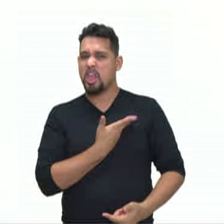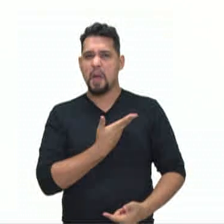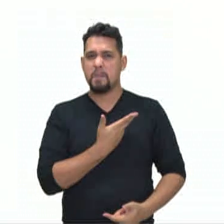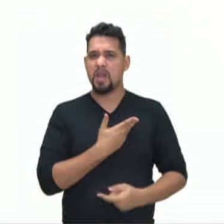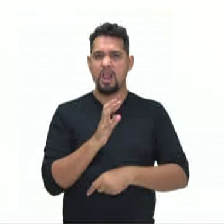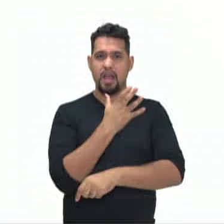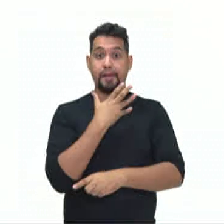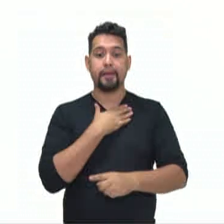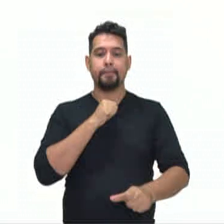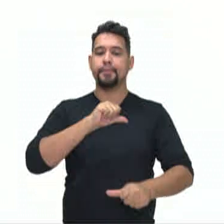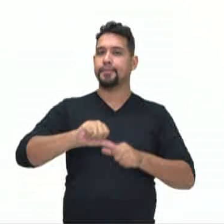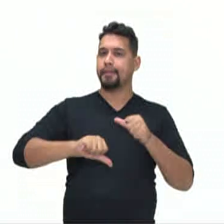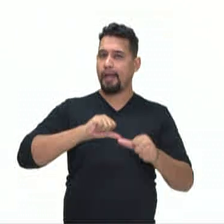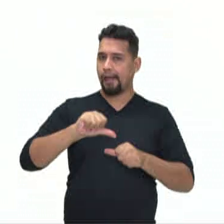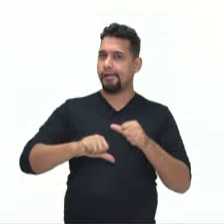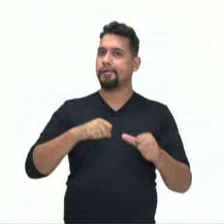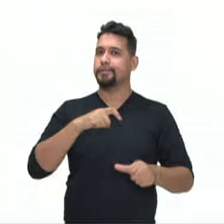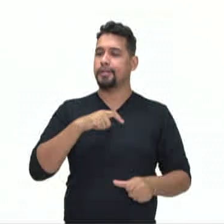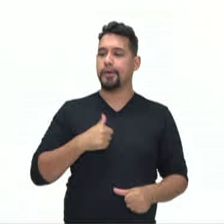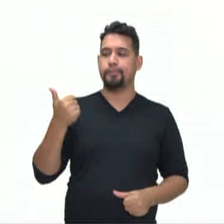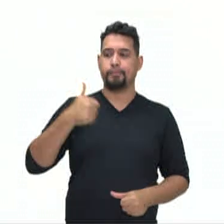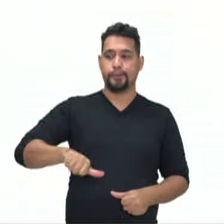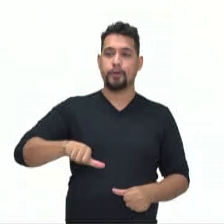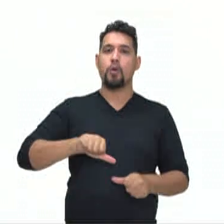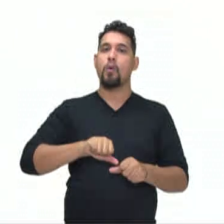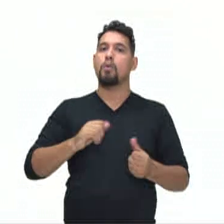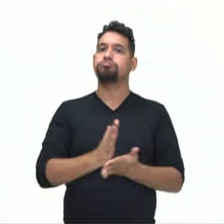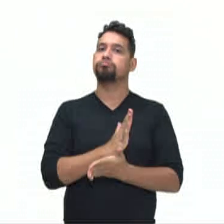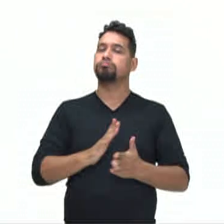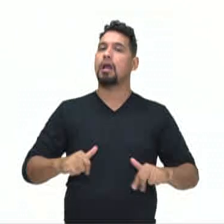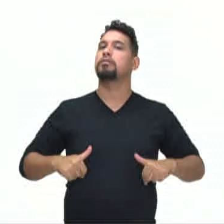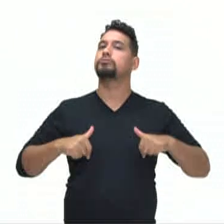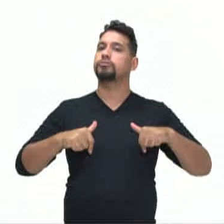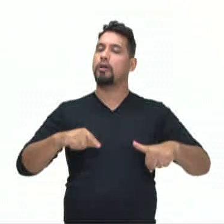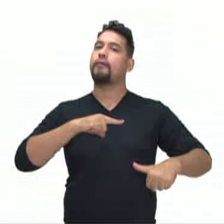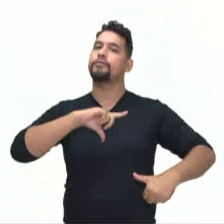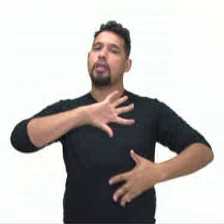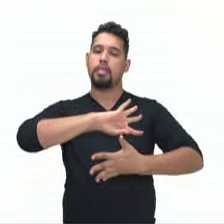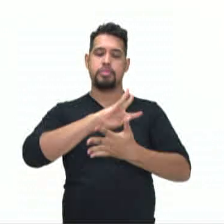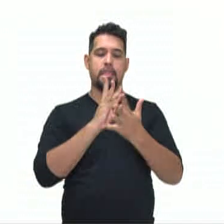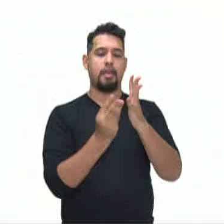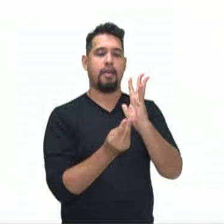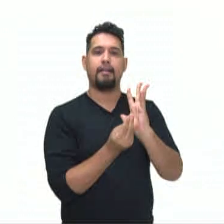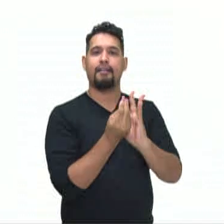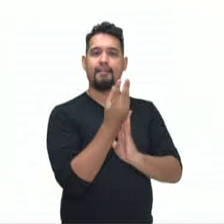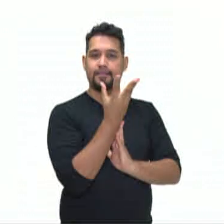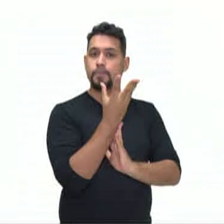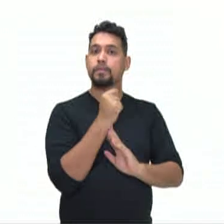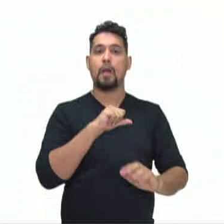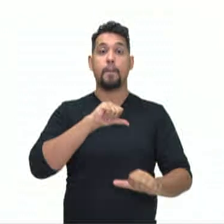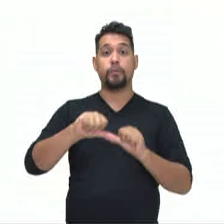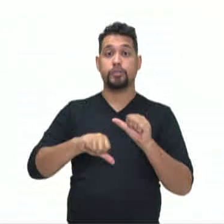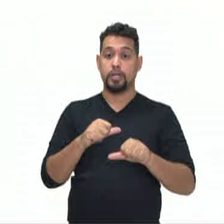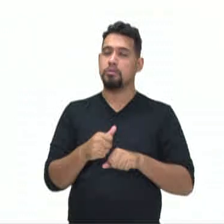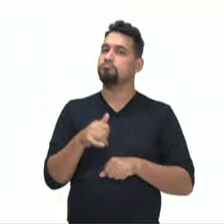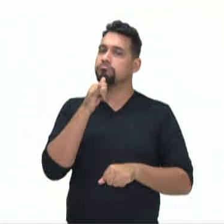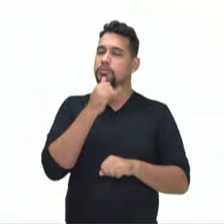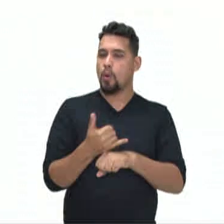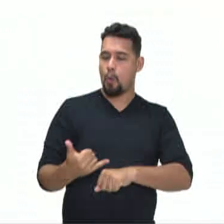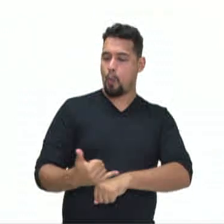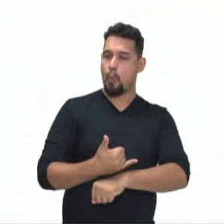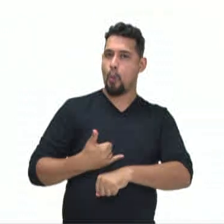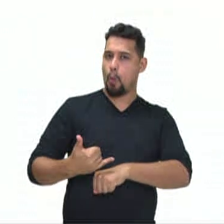quer reverter a imagem negativa com outras atitudes sustentáveis, como a conversão do óleo usado